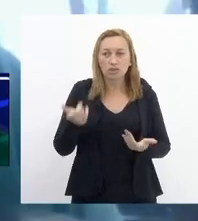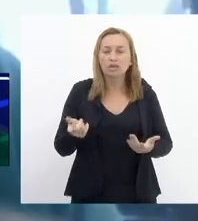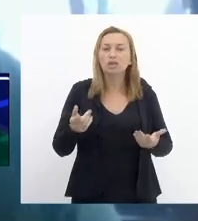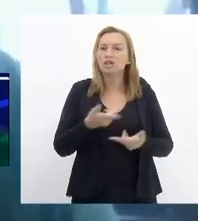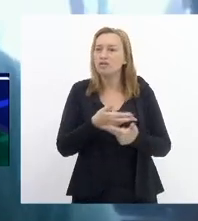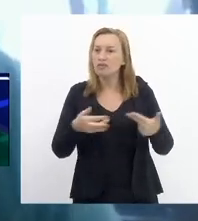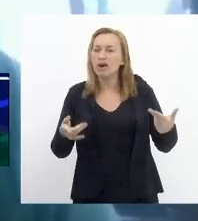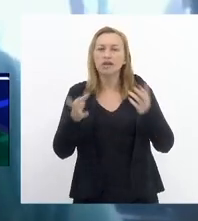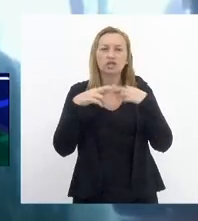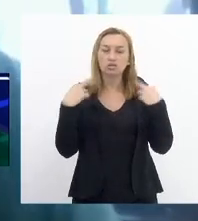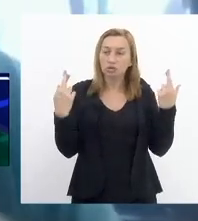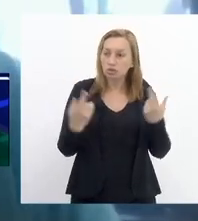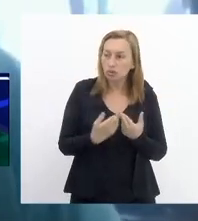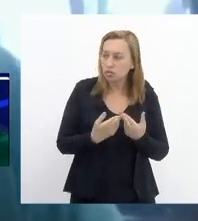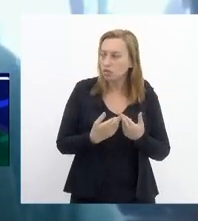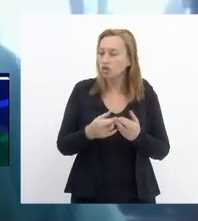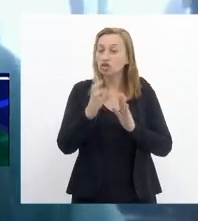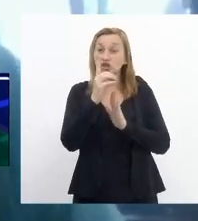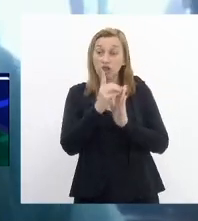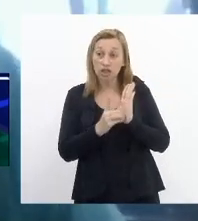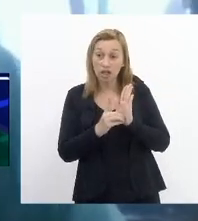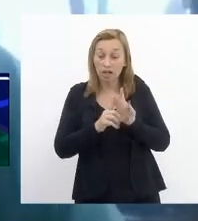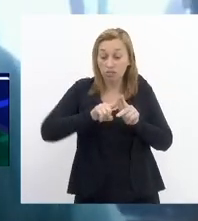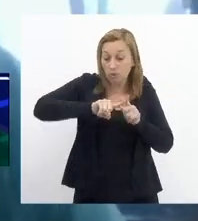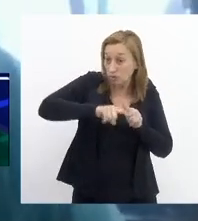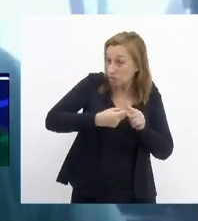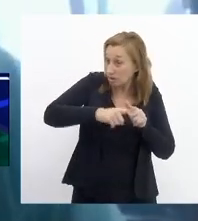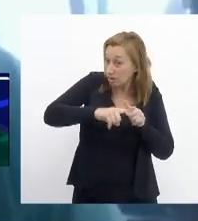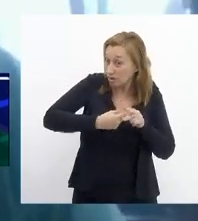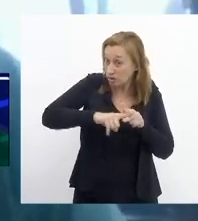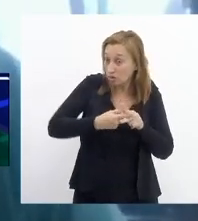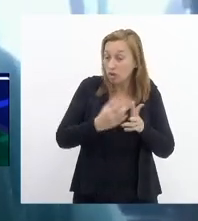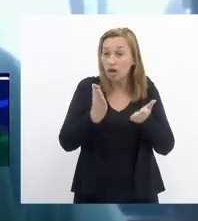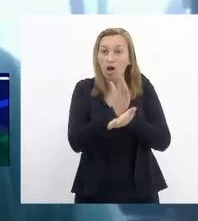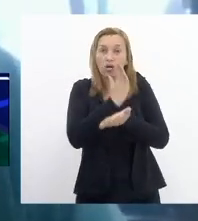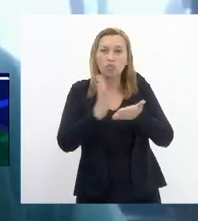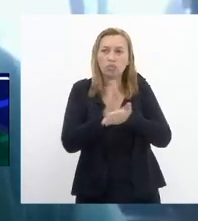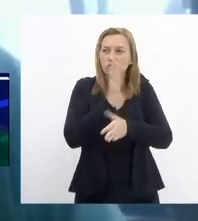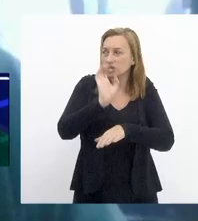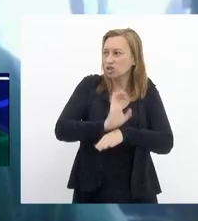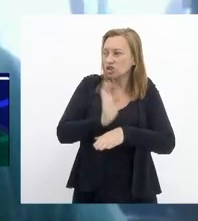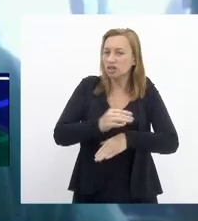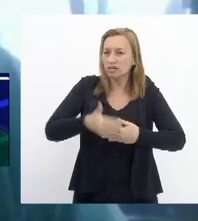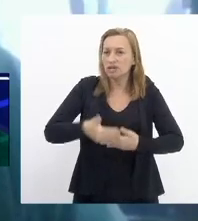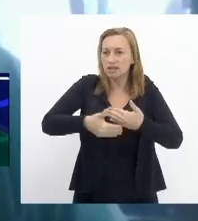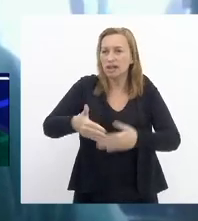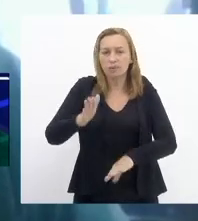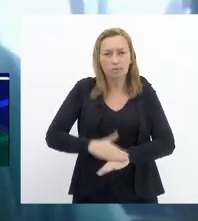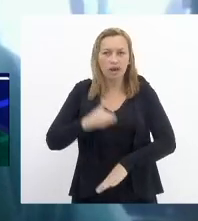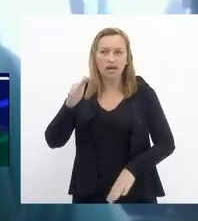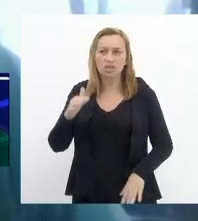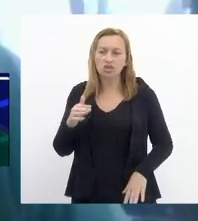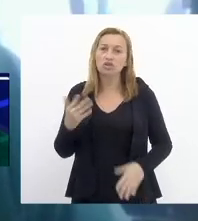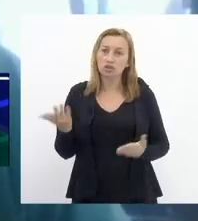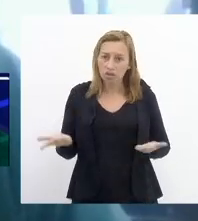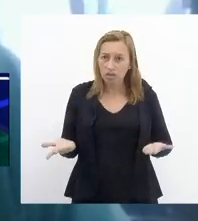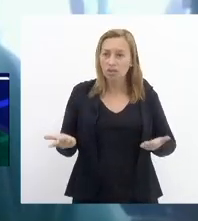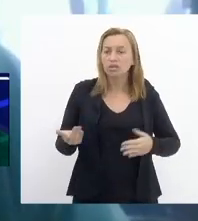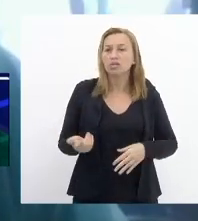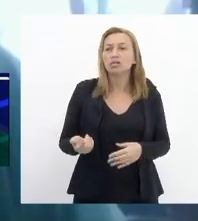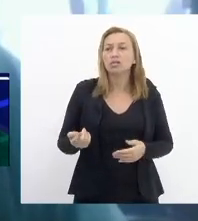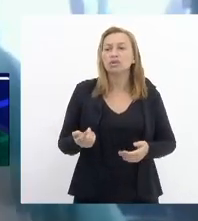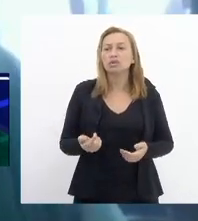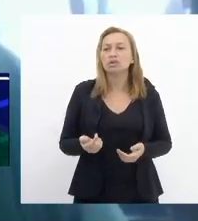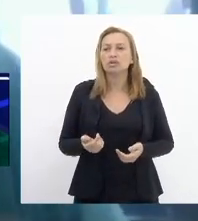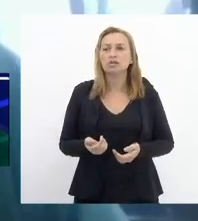várias audiências, há um decreto regulamentador, alguns estados avançaram mais do que o Rio, como Mato Grosso do